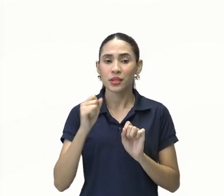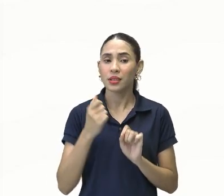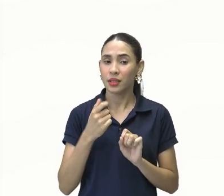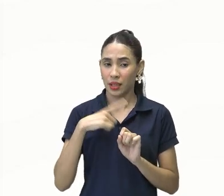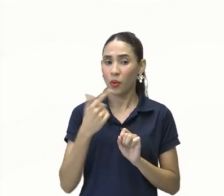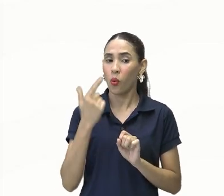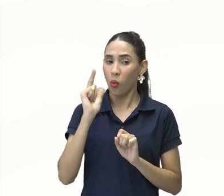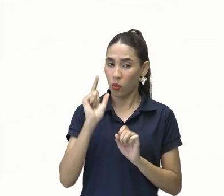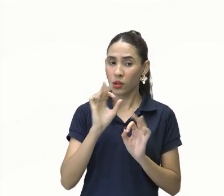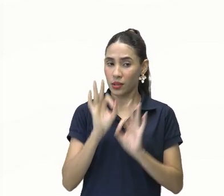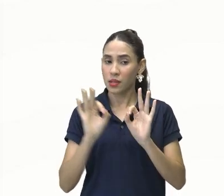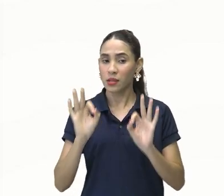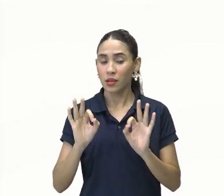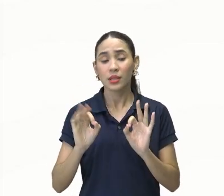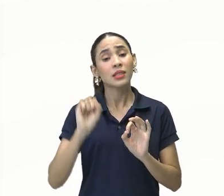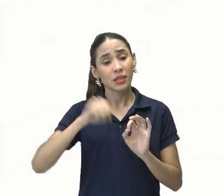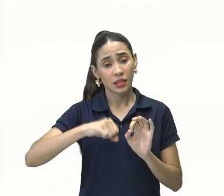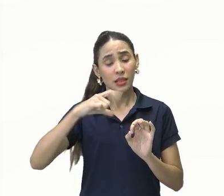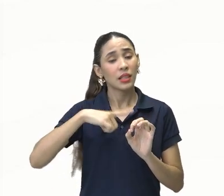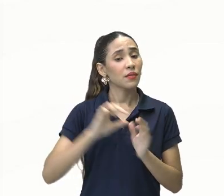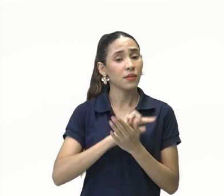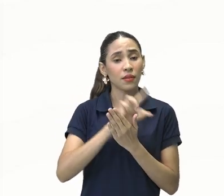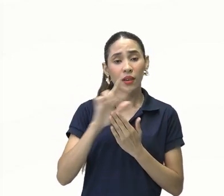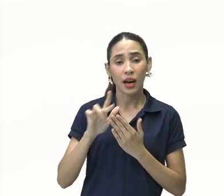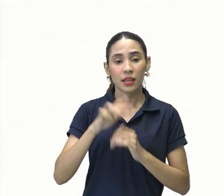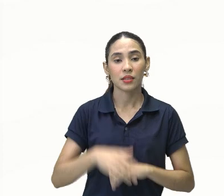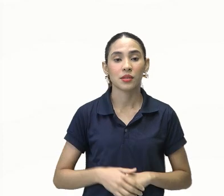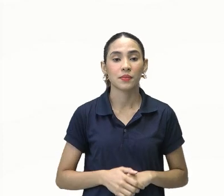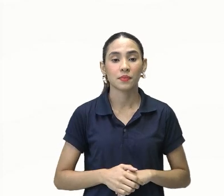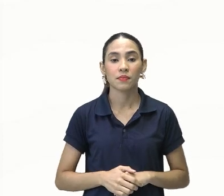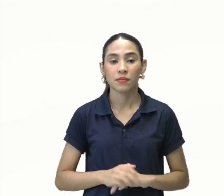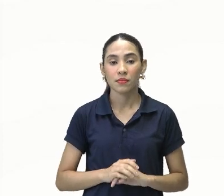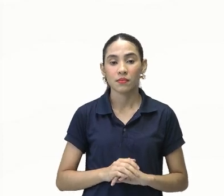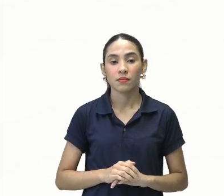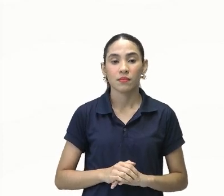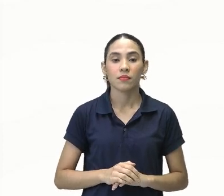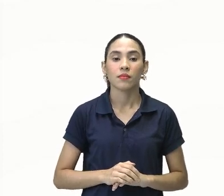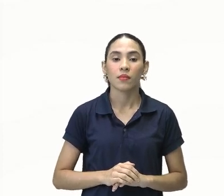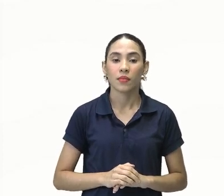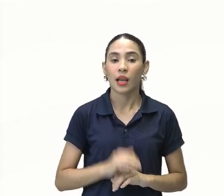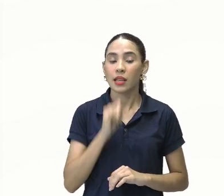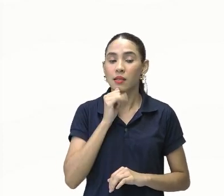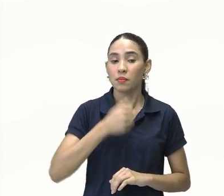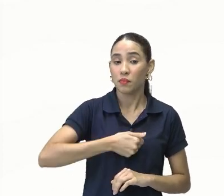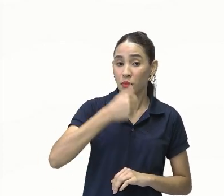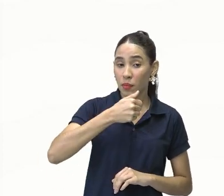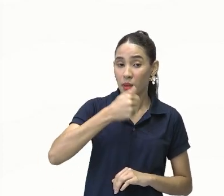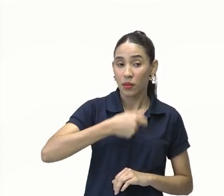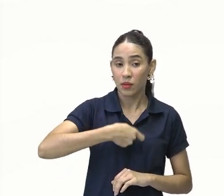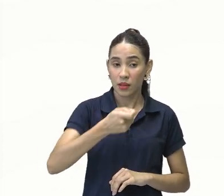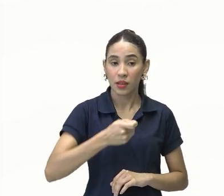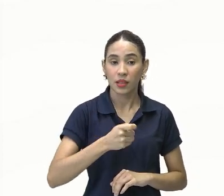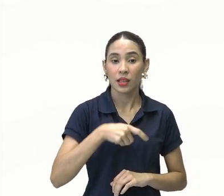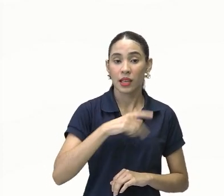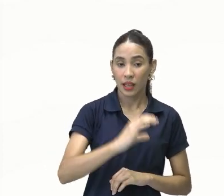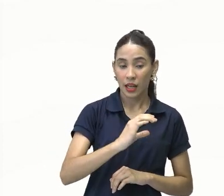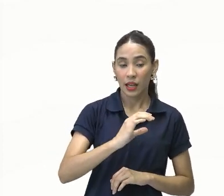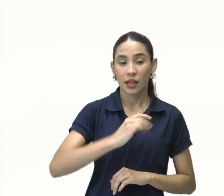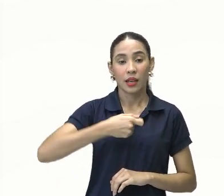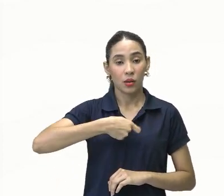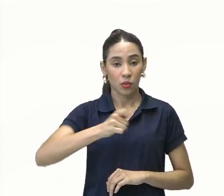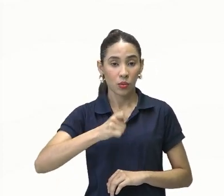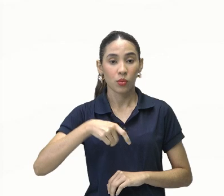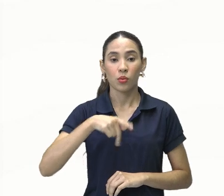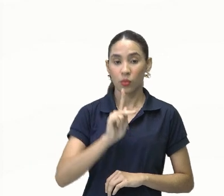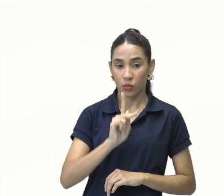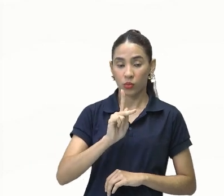ordem. Claro, nós temos várias outras ordens. A gente pode ter cara no primeiro lançamento, coroa no segundo